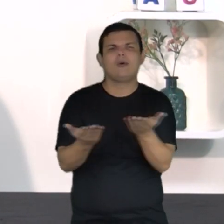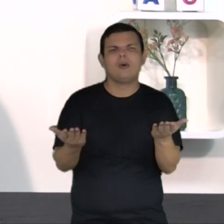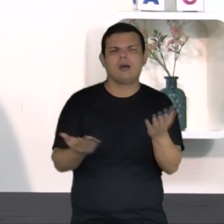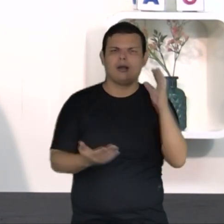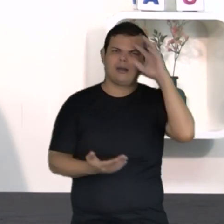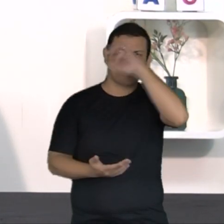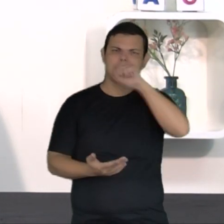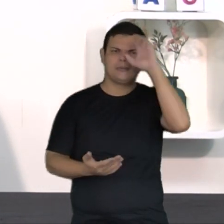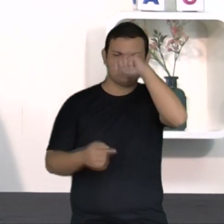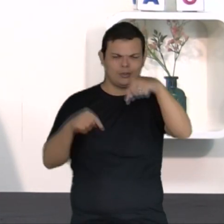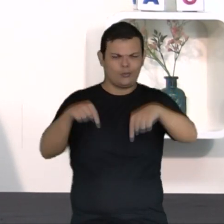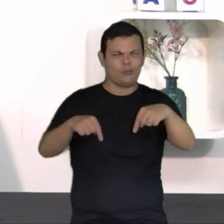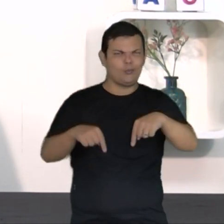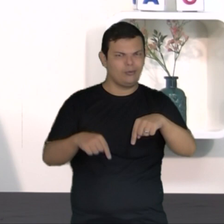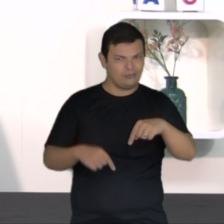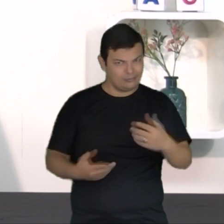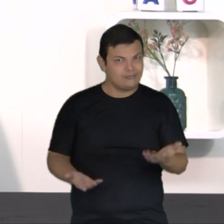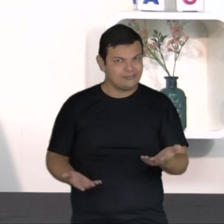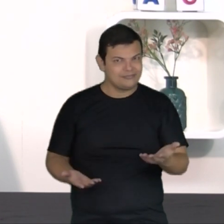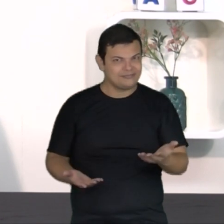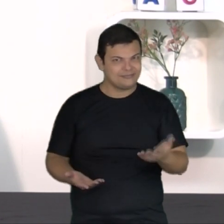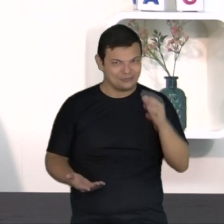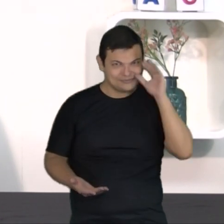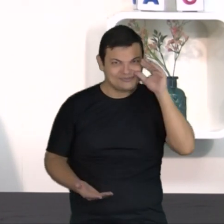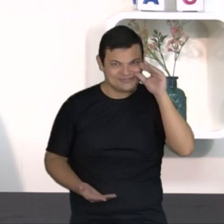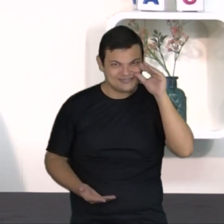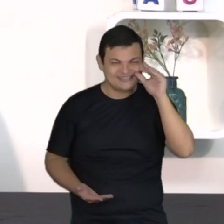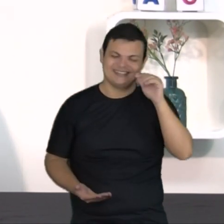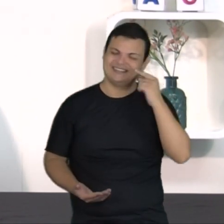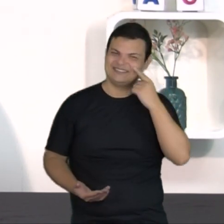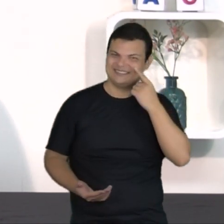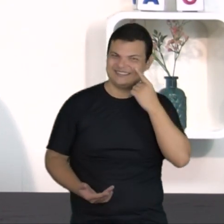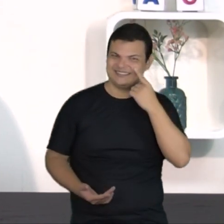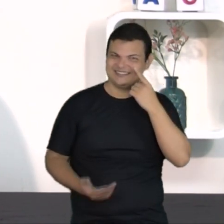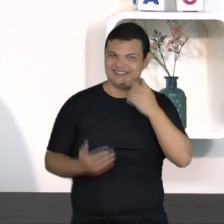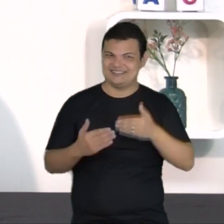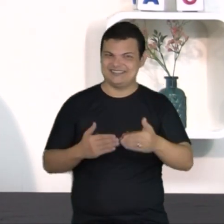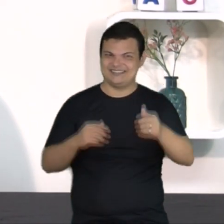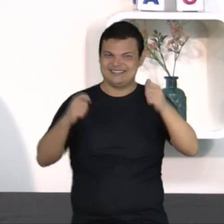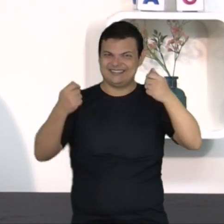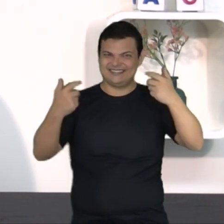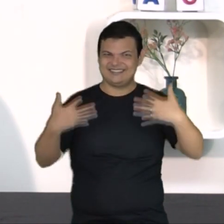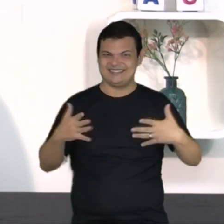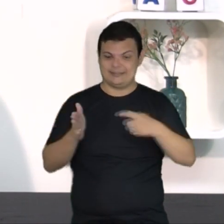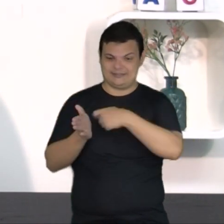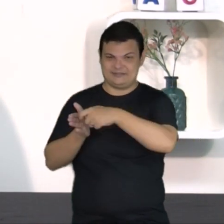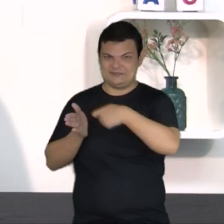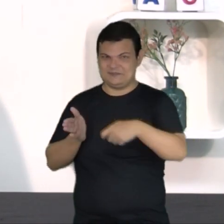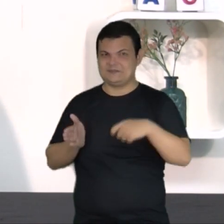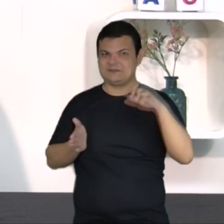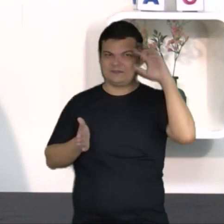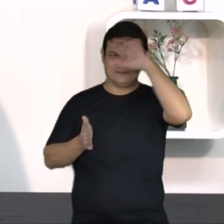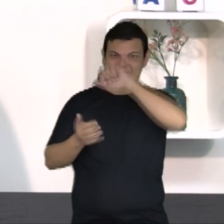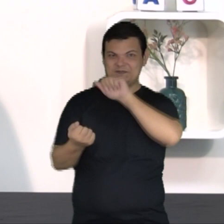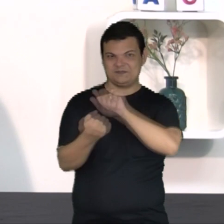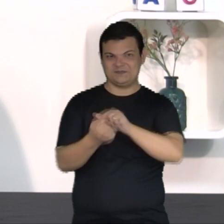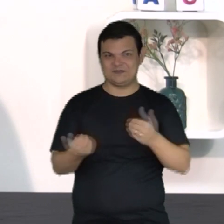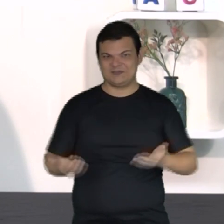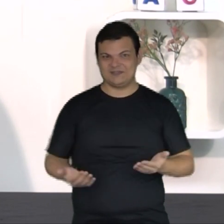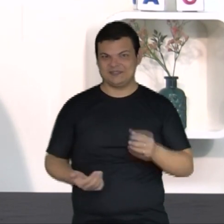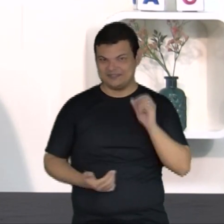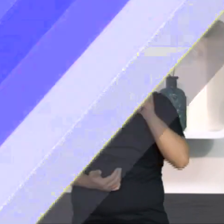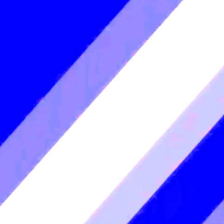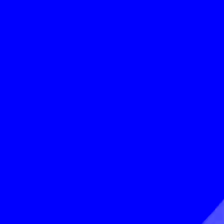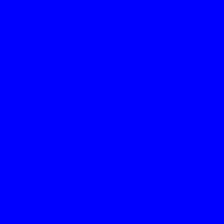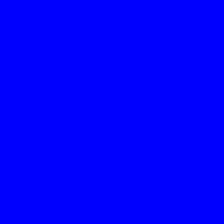quais são os assuntos que nós estudaremos hoje. Estão ou não estão? Se estão, siga aqui no cabeçalho junto comigo para a gente conhecer o que a gente vai estudar hoje.